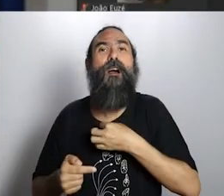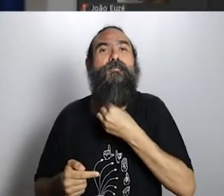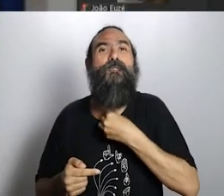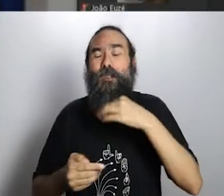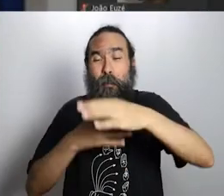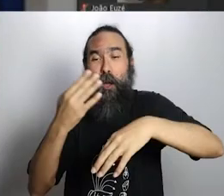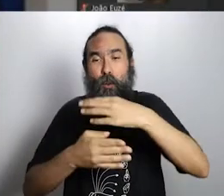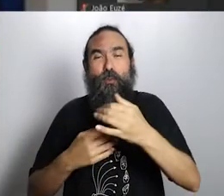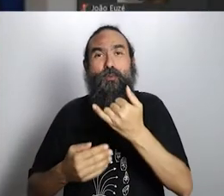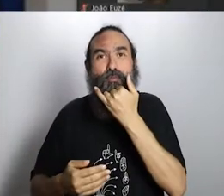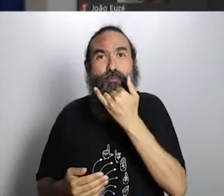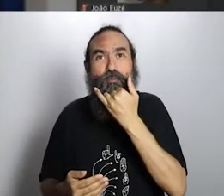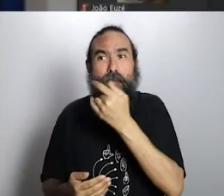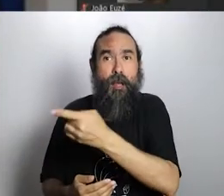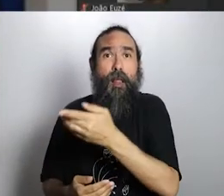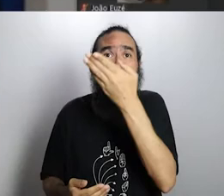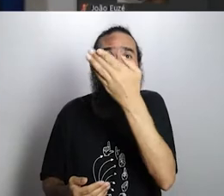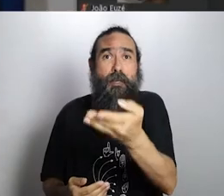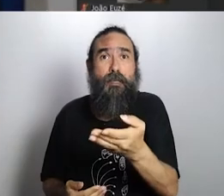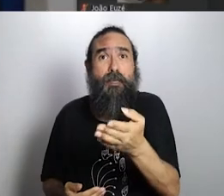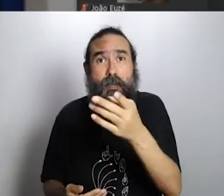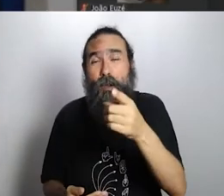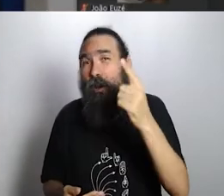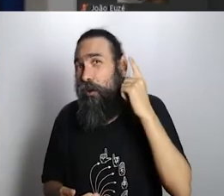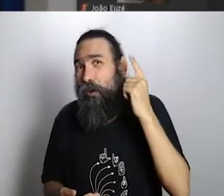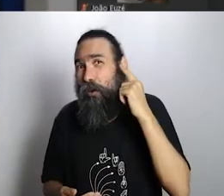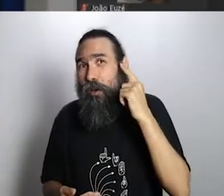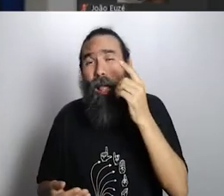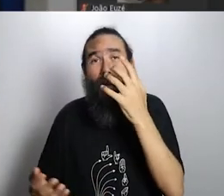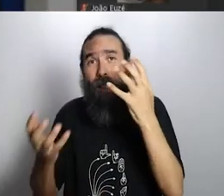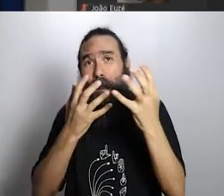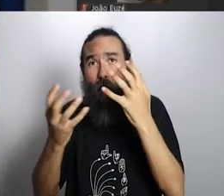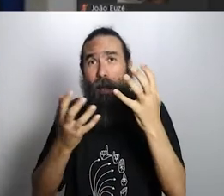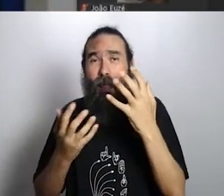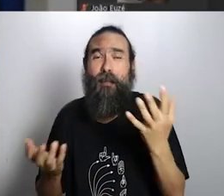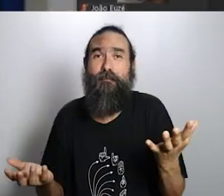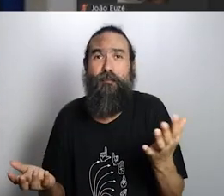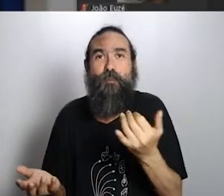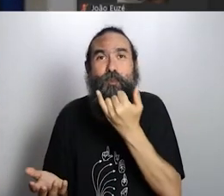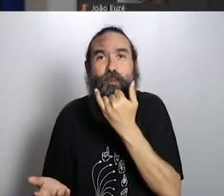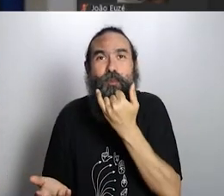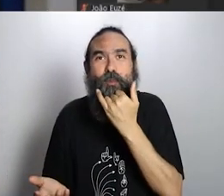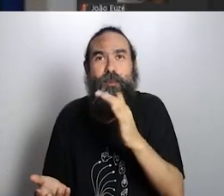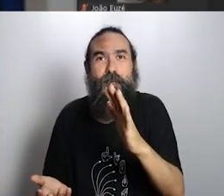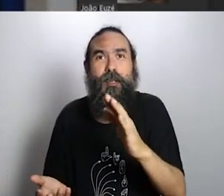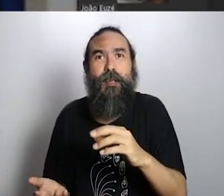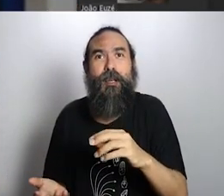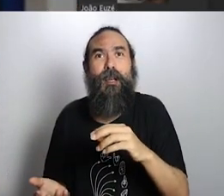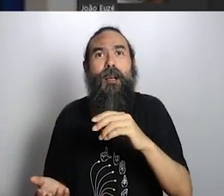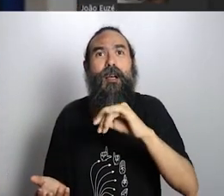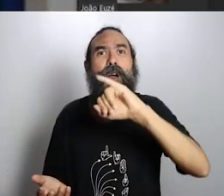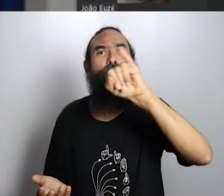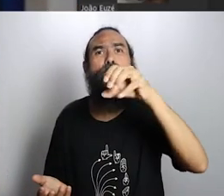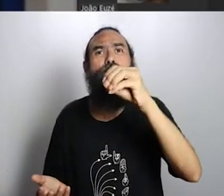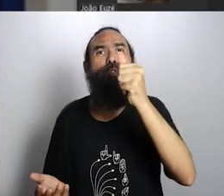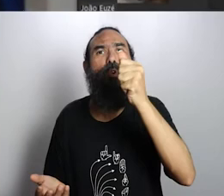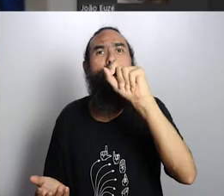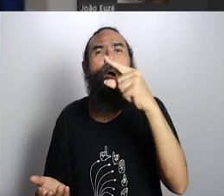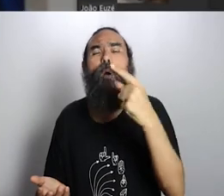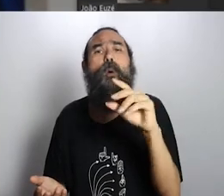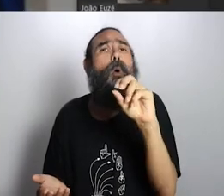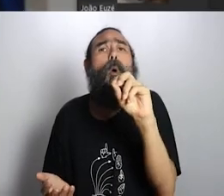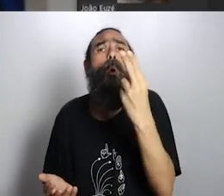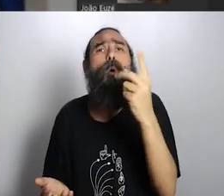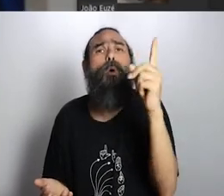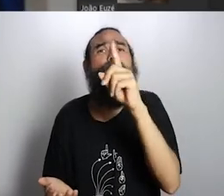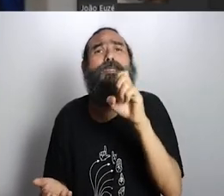lhe amo demais, mas você entrou sem saber. Aí ele não cortou o áudio. Aí ficou. João José. João